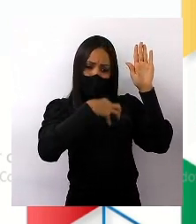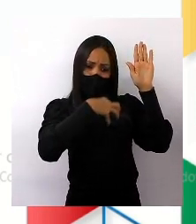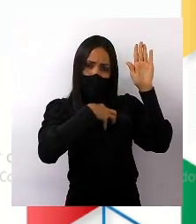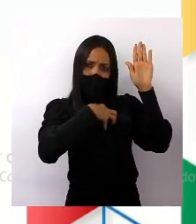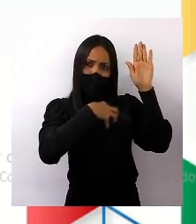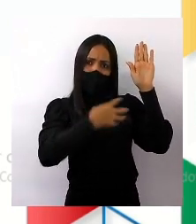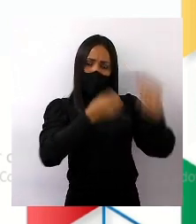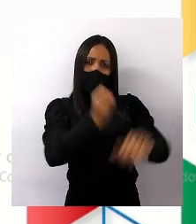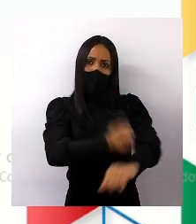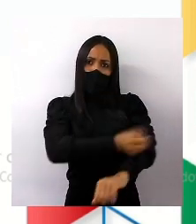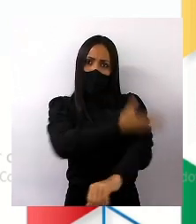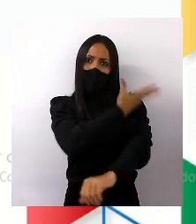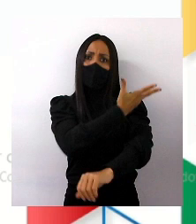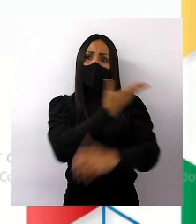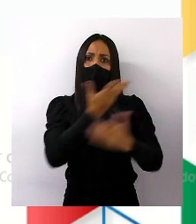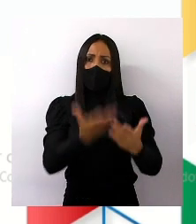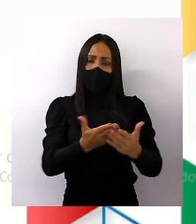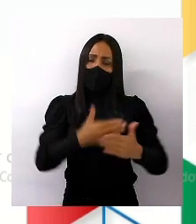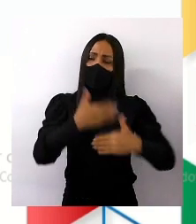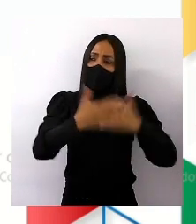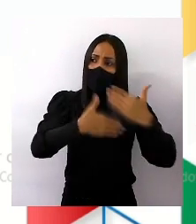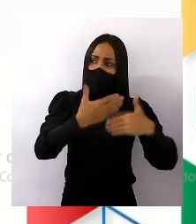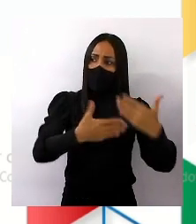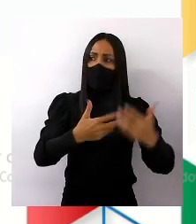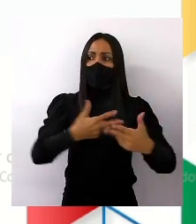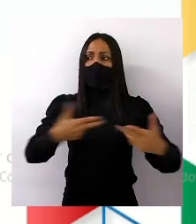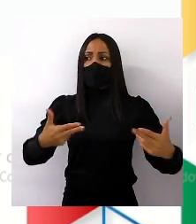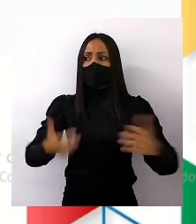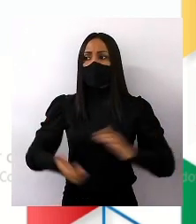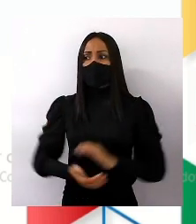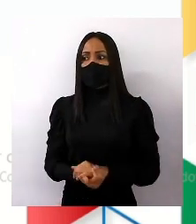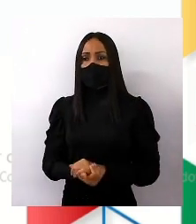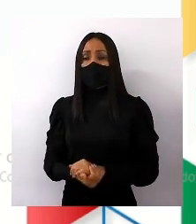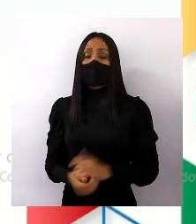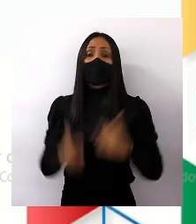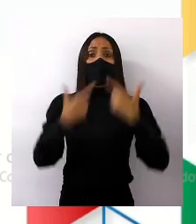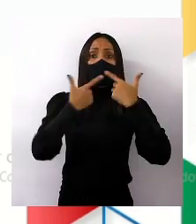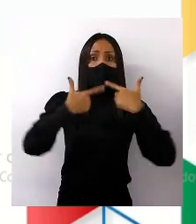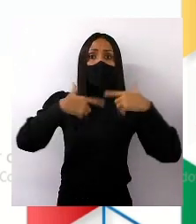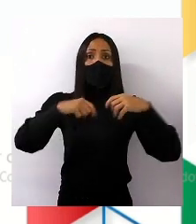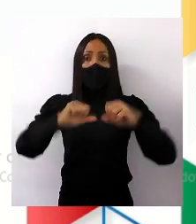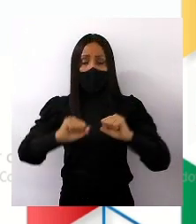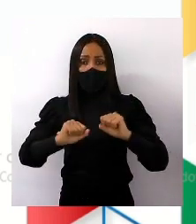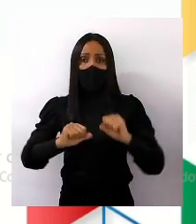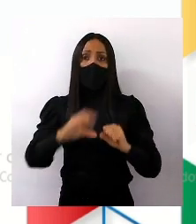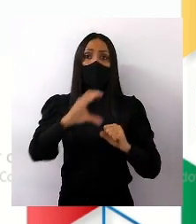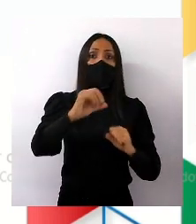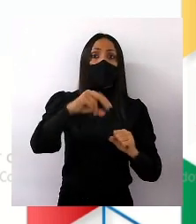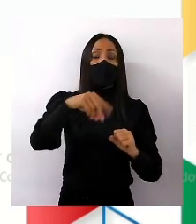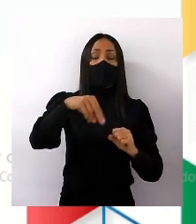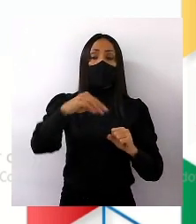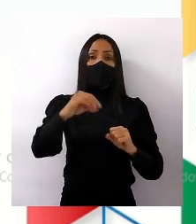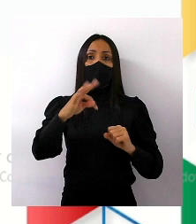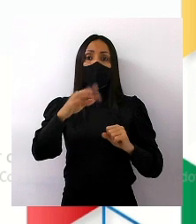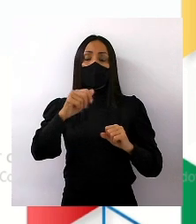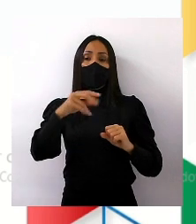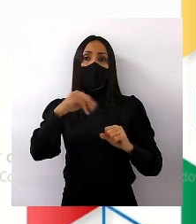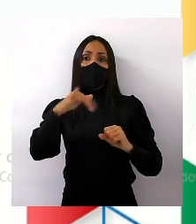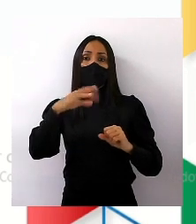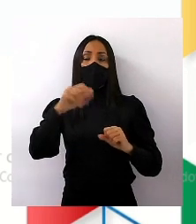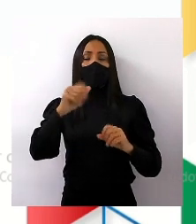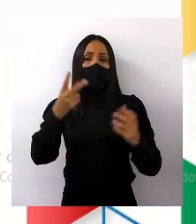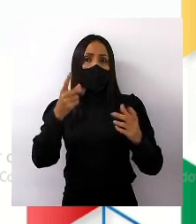emoção, tem uma carga de sentimento. Assim como a linguagem é conotativa. E aí a gente faz uma pausa, presta atenção.